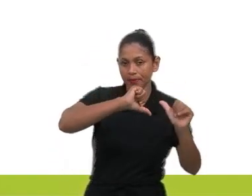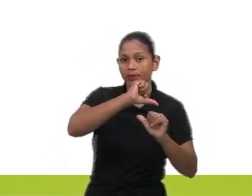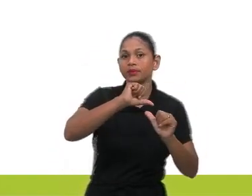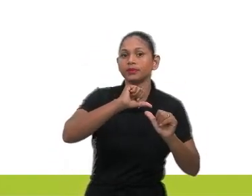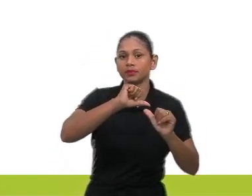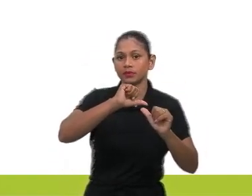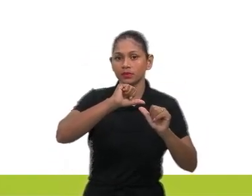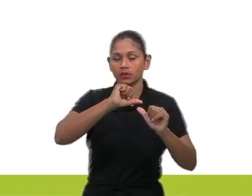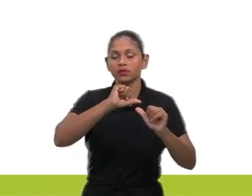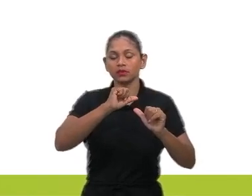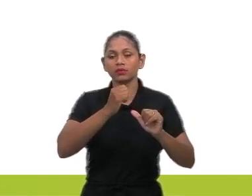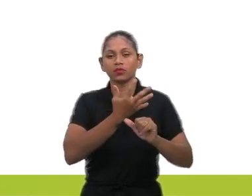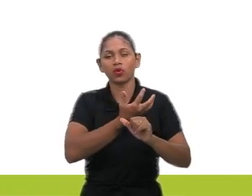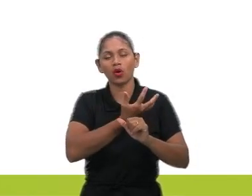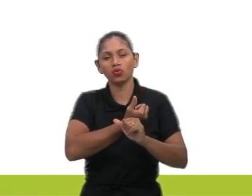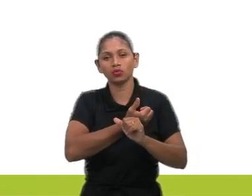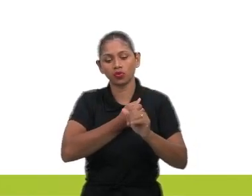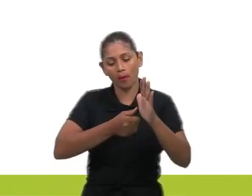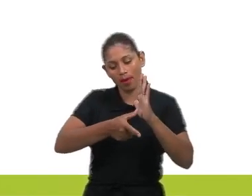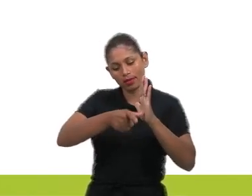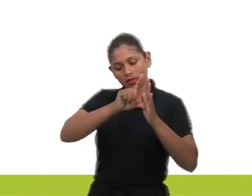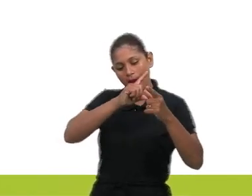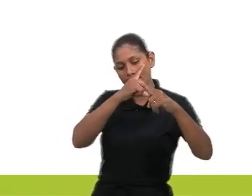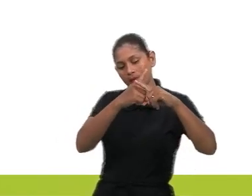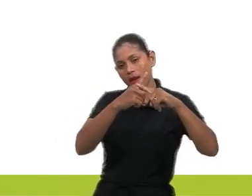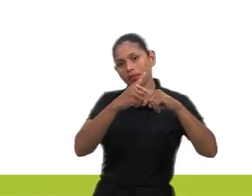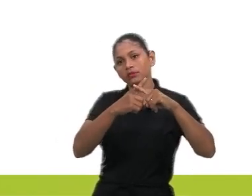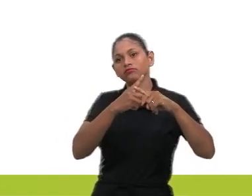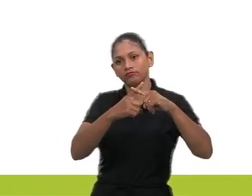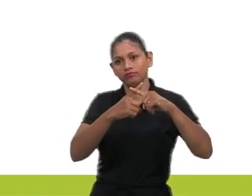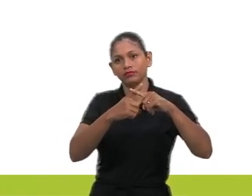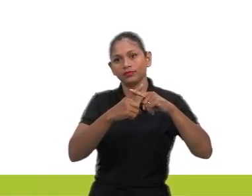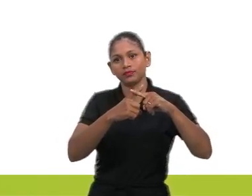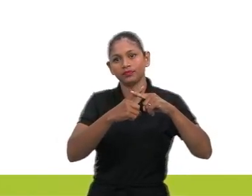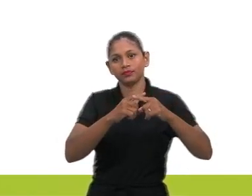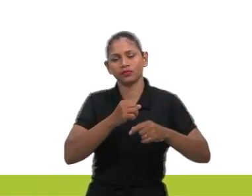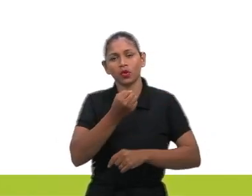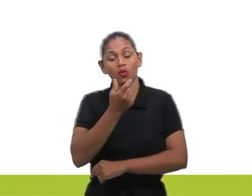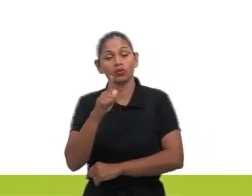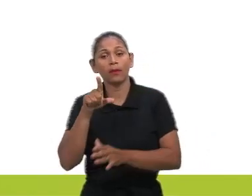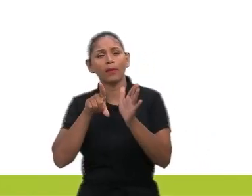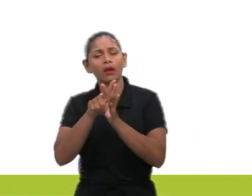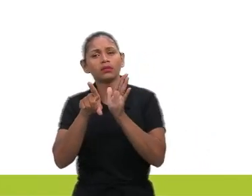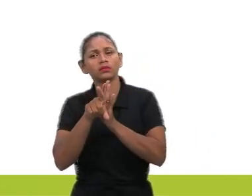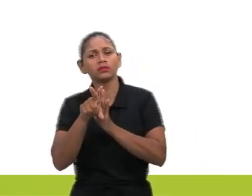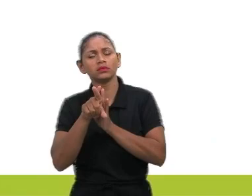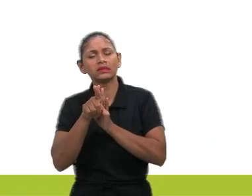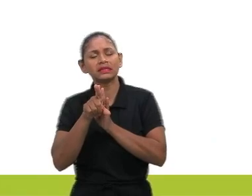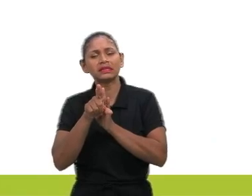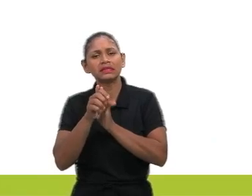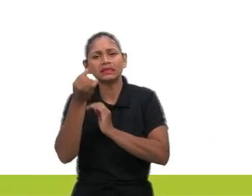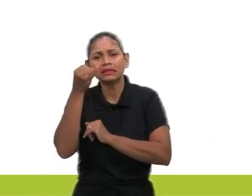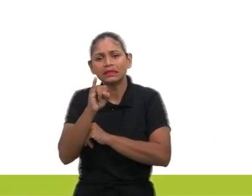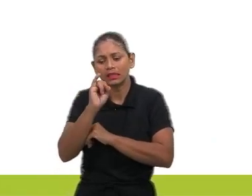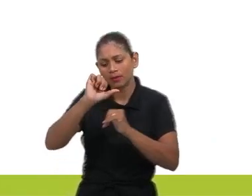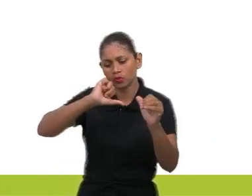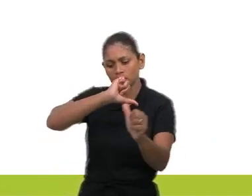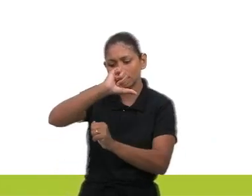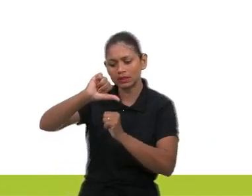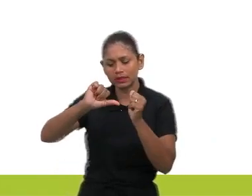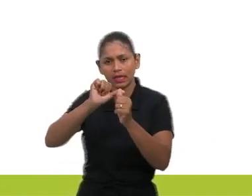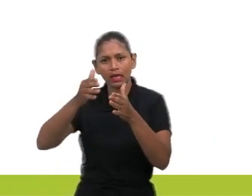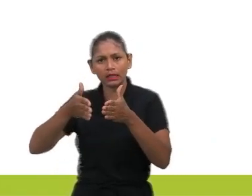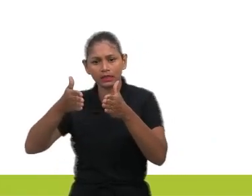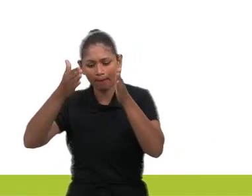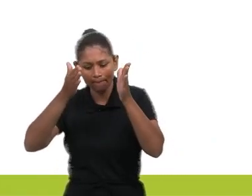anteriores, né? Se é 3 fatorial, 3 vezes 2 vezes 1. Outra pergunta, se mudar a ordem da parte escolhida, faz